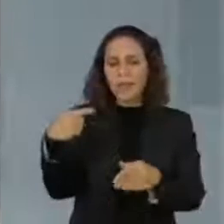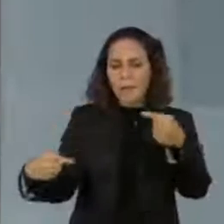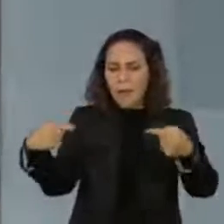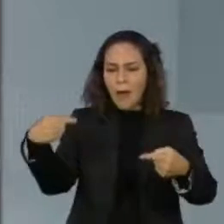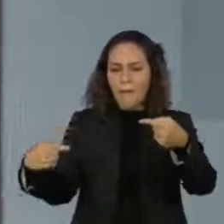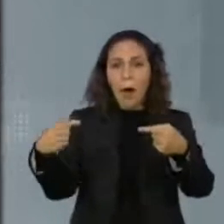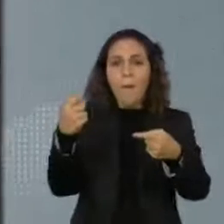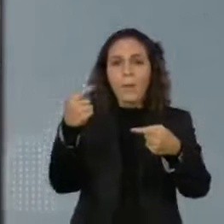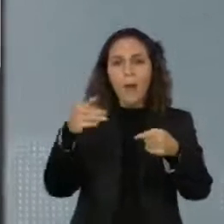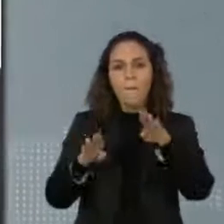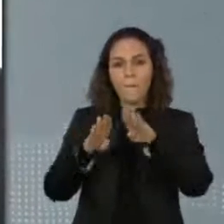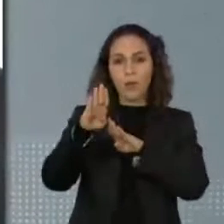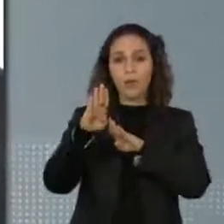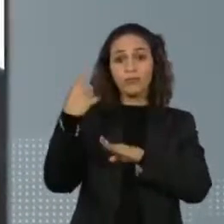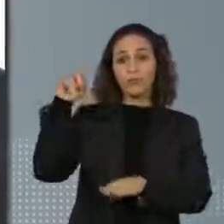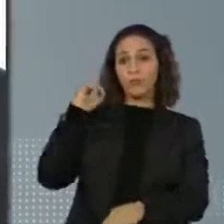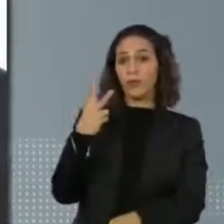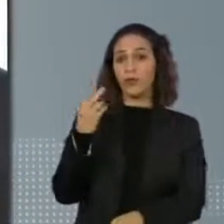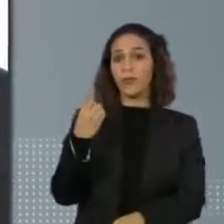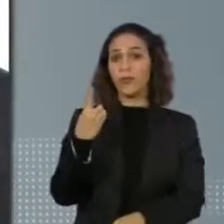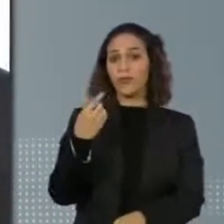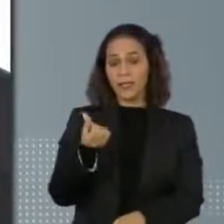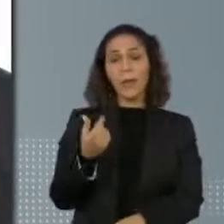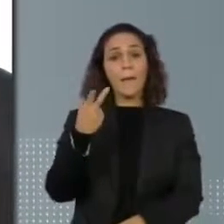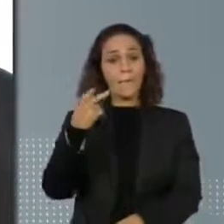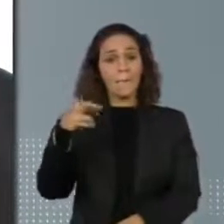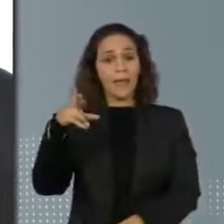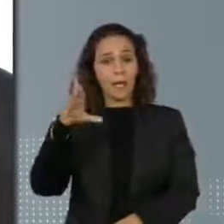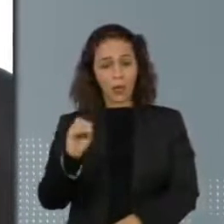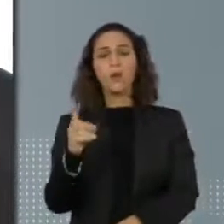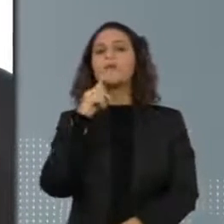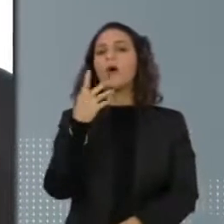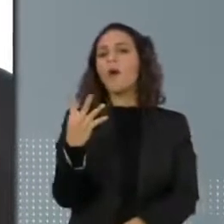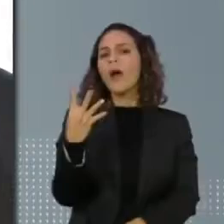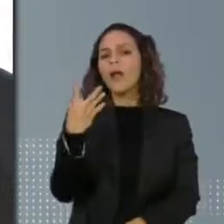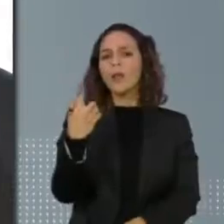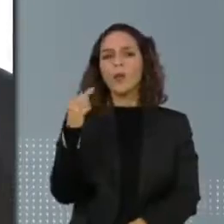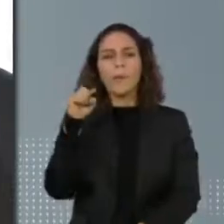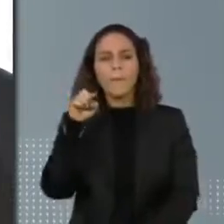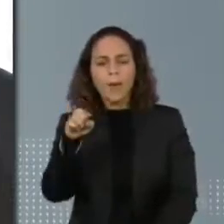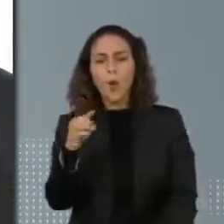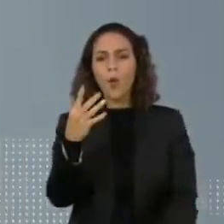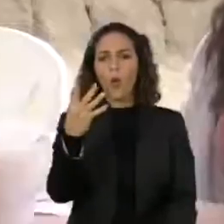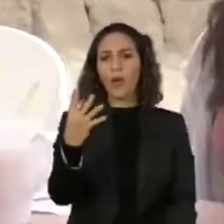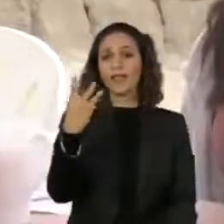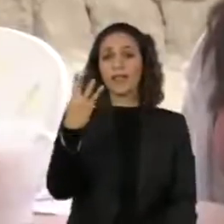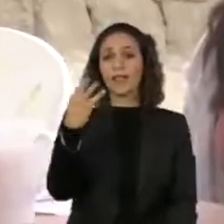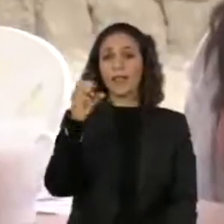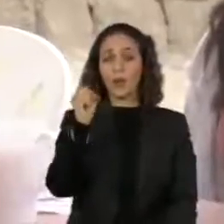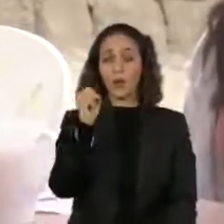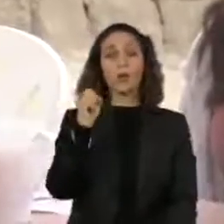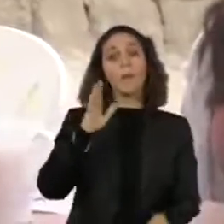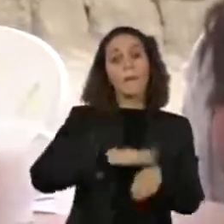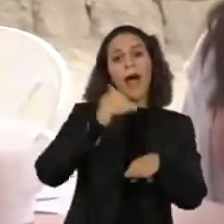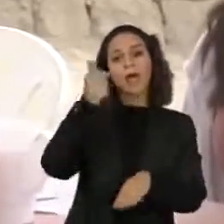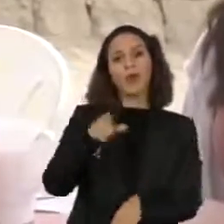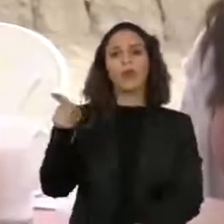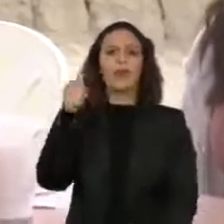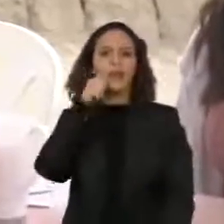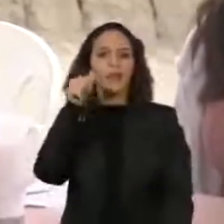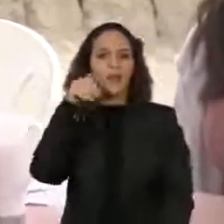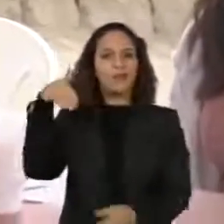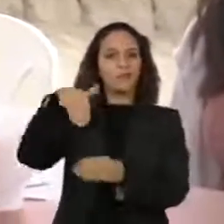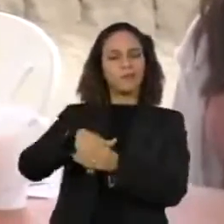em 2016 Pedro Pablo kuczynski obteve 41 mil quatrocentos e trinta e oito votos a mais que Keiko fujimori